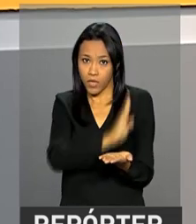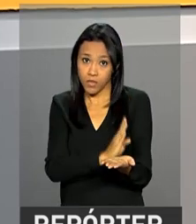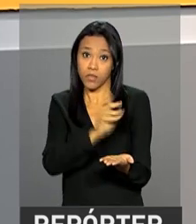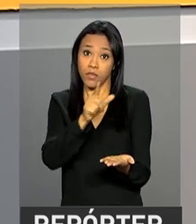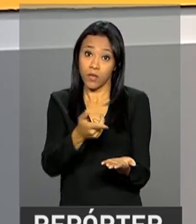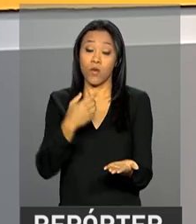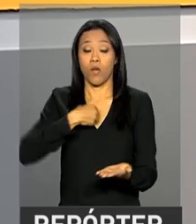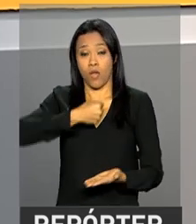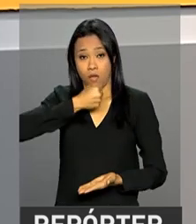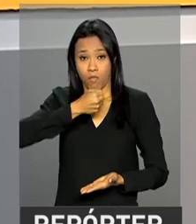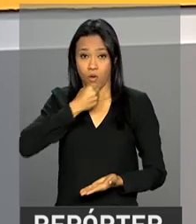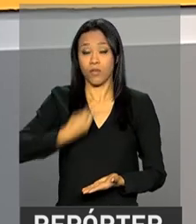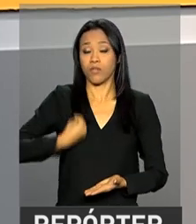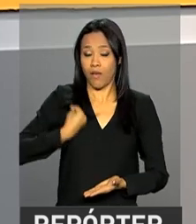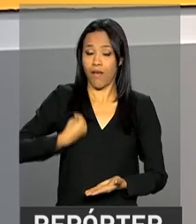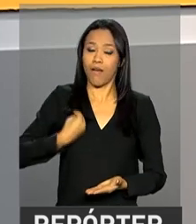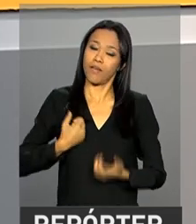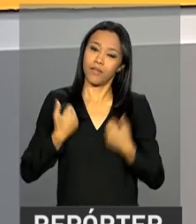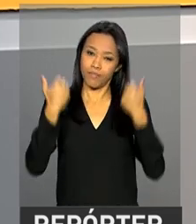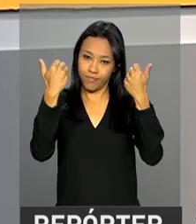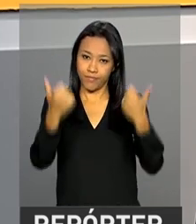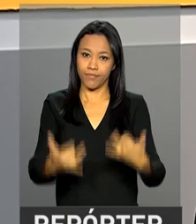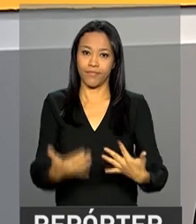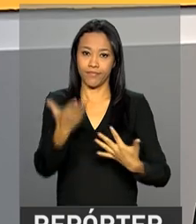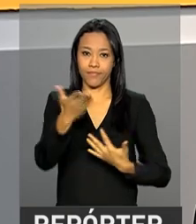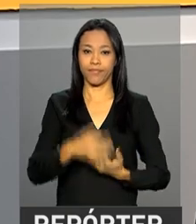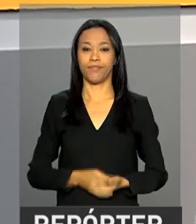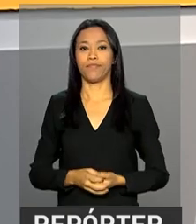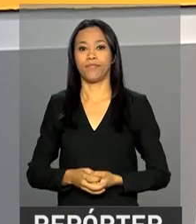João Pedro Neto está em Pequim e traz os detalhes.